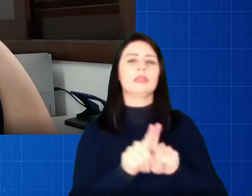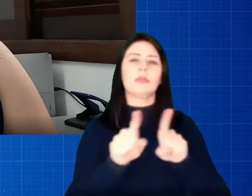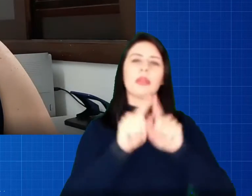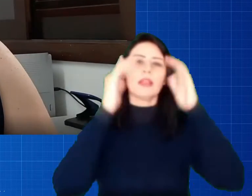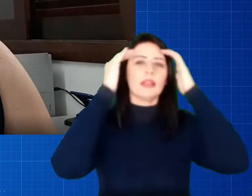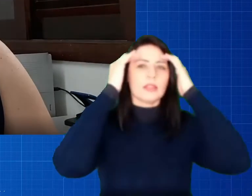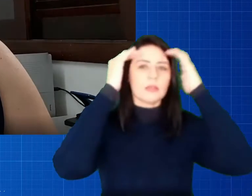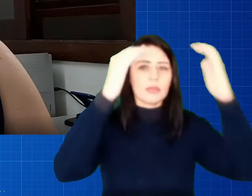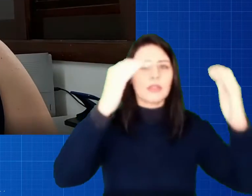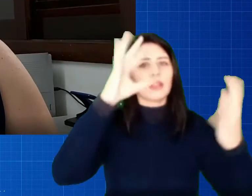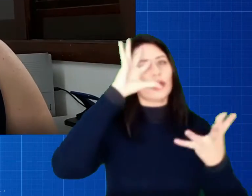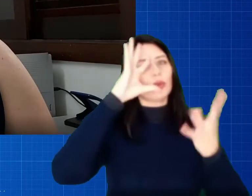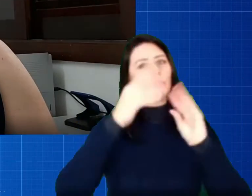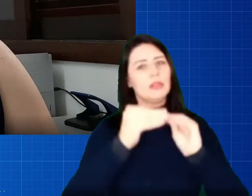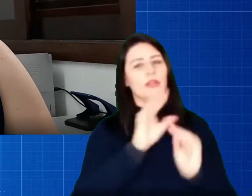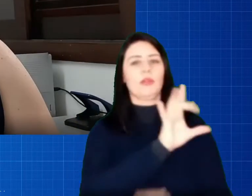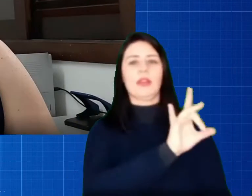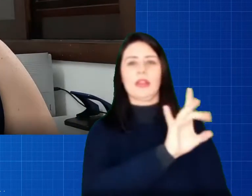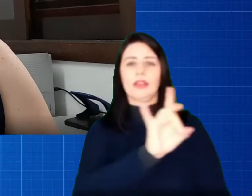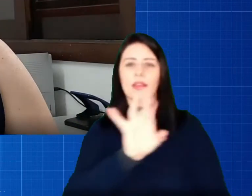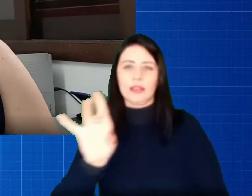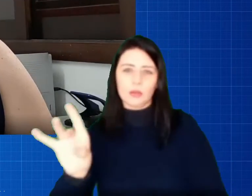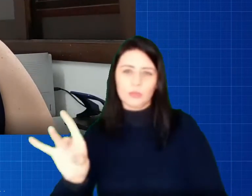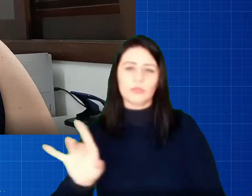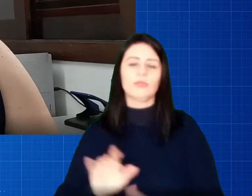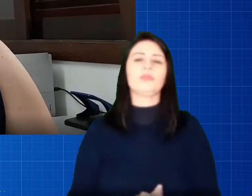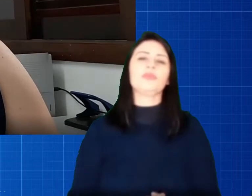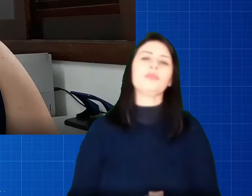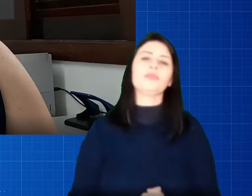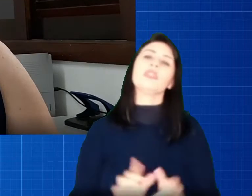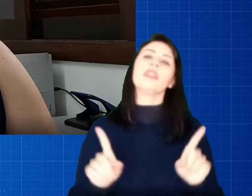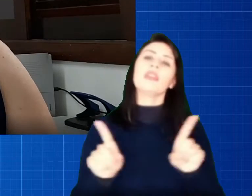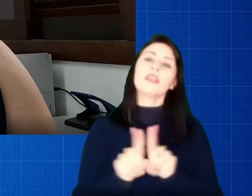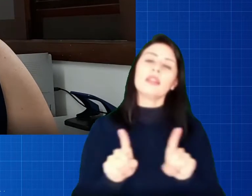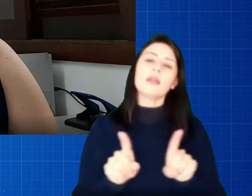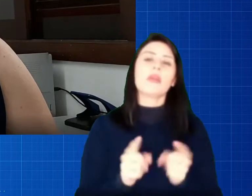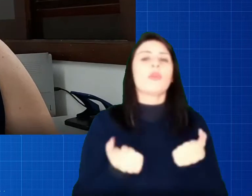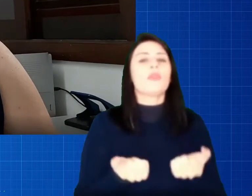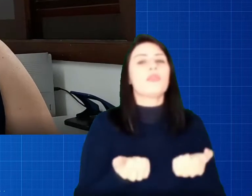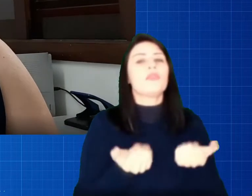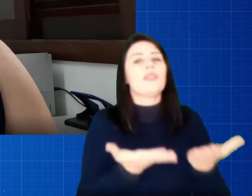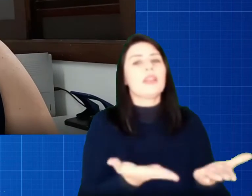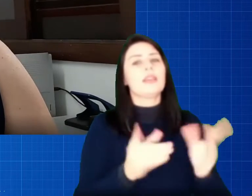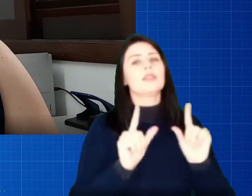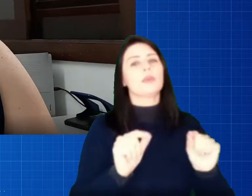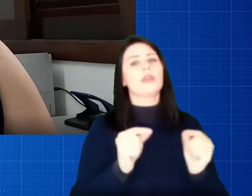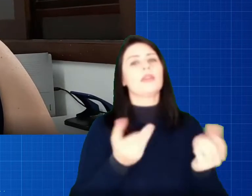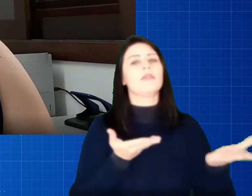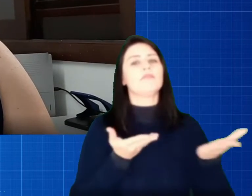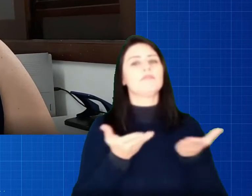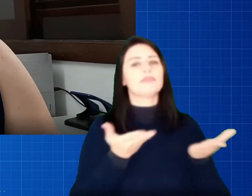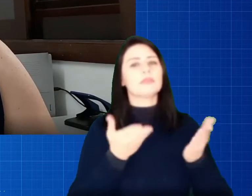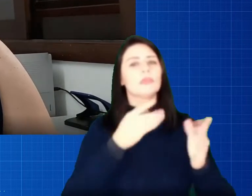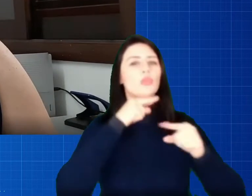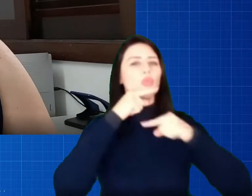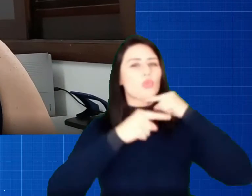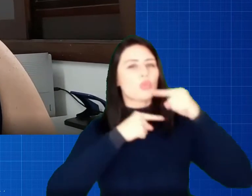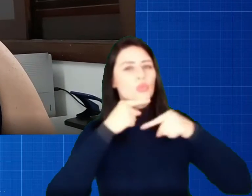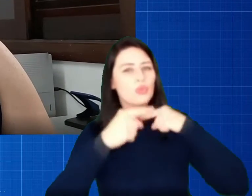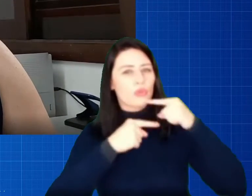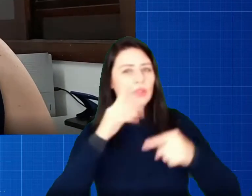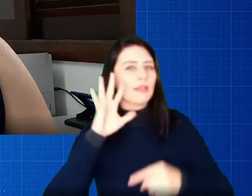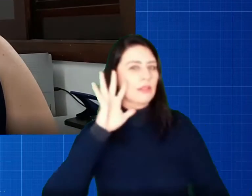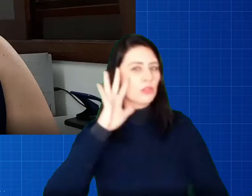respeitando a compreensão pessoal deles, mas oferecendo a eles o atendimento das